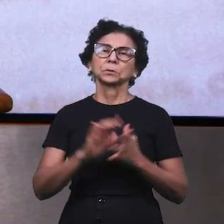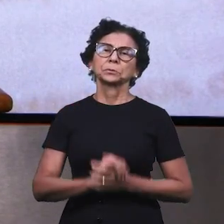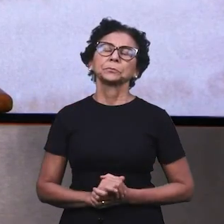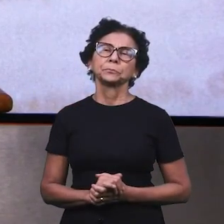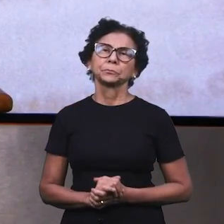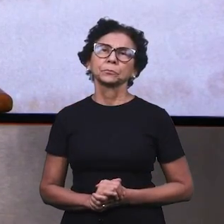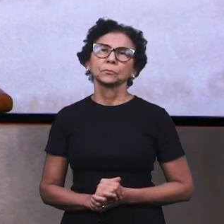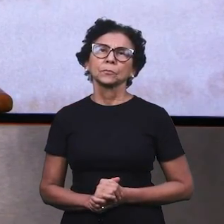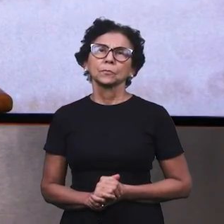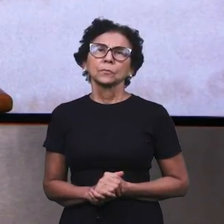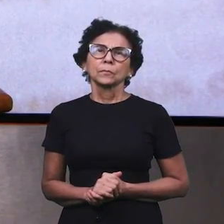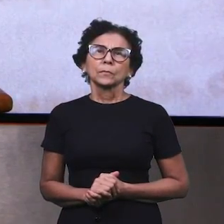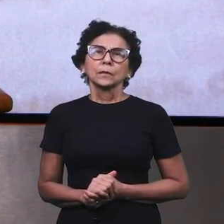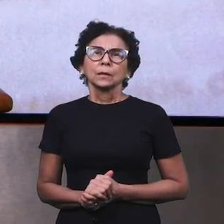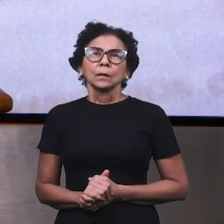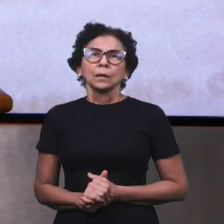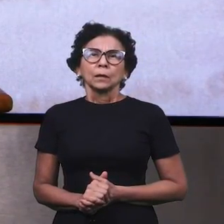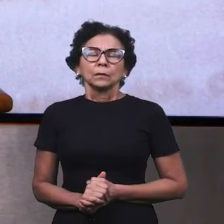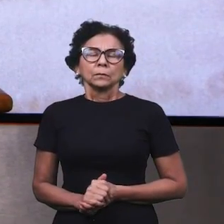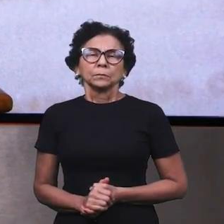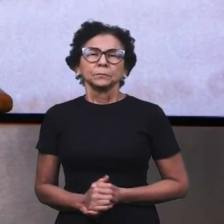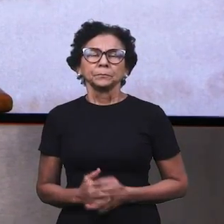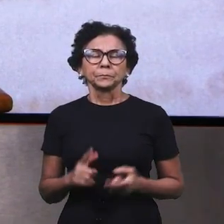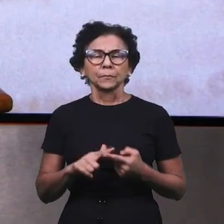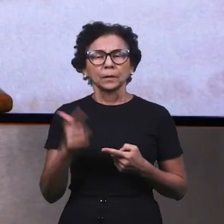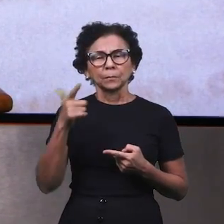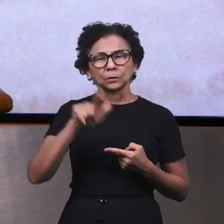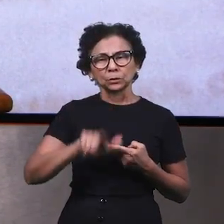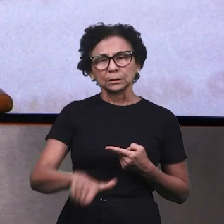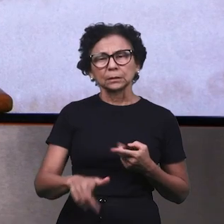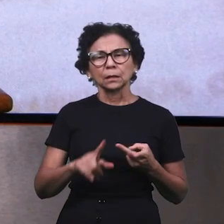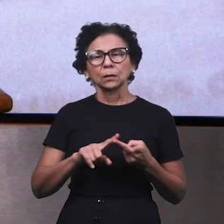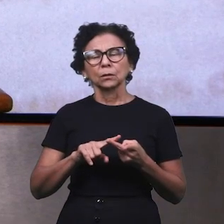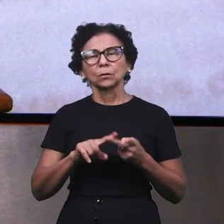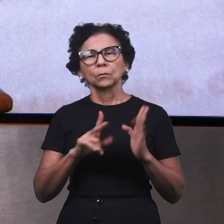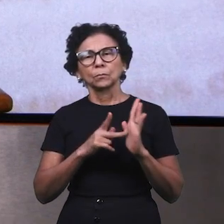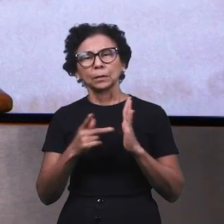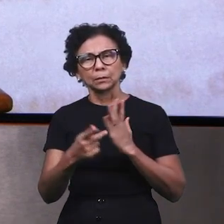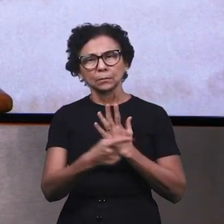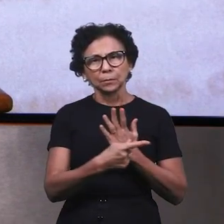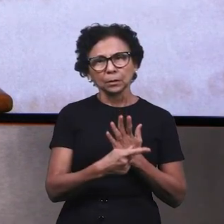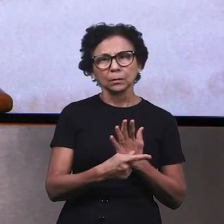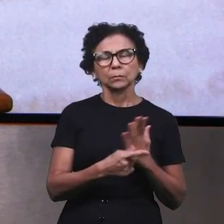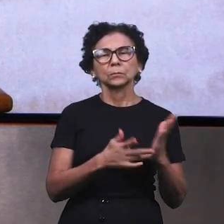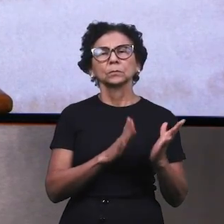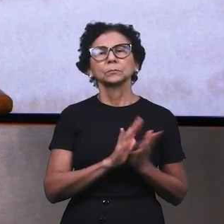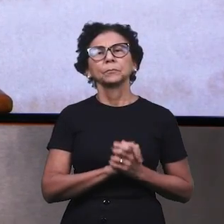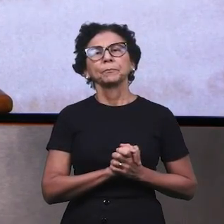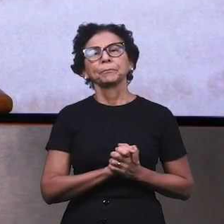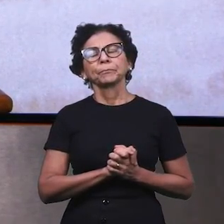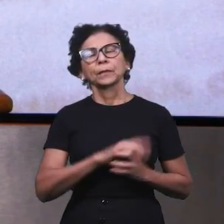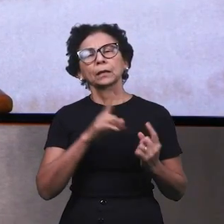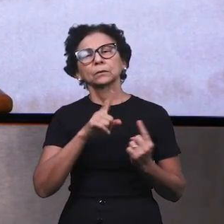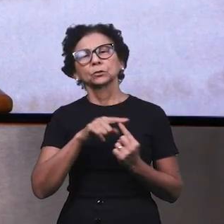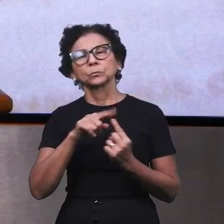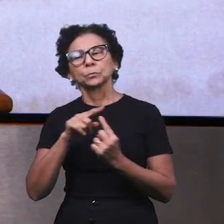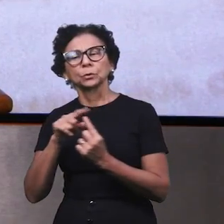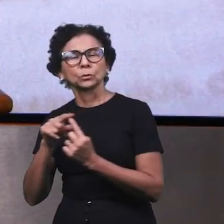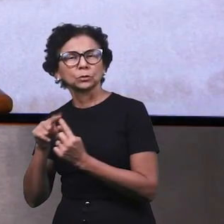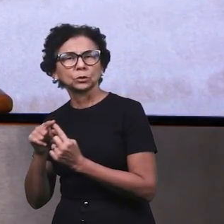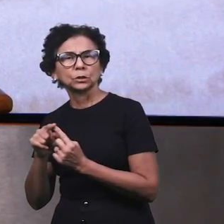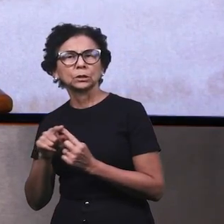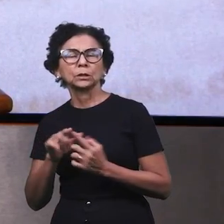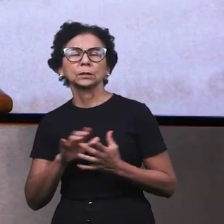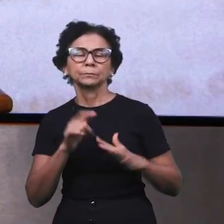repetição, o paralelismo, a comparação, a tipologia, a ilustração são apenas